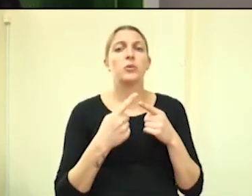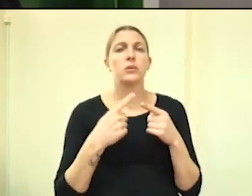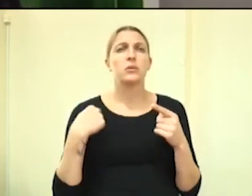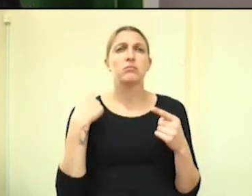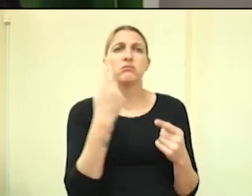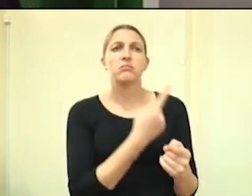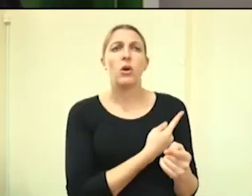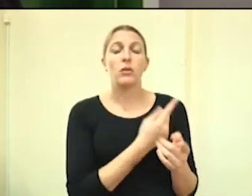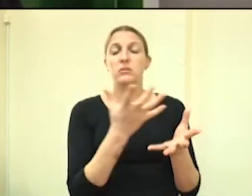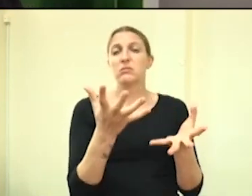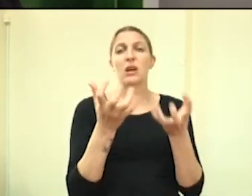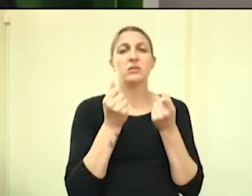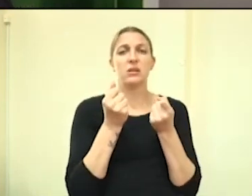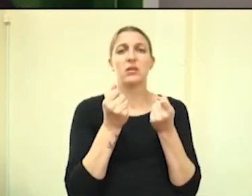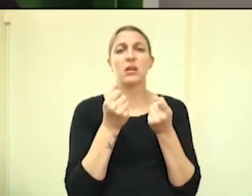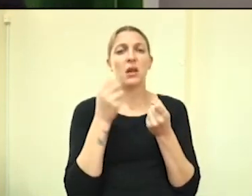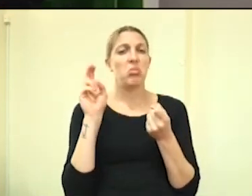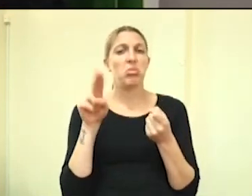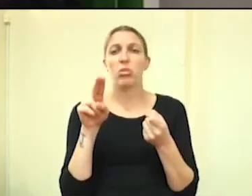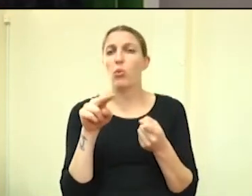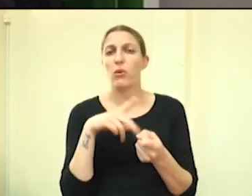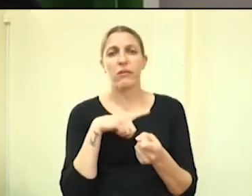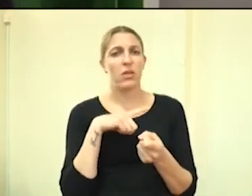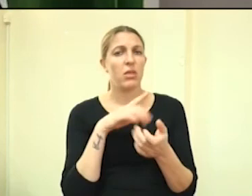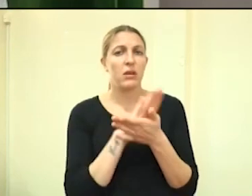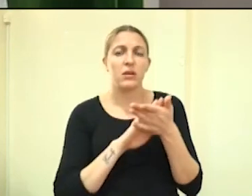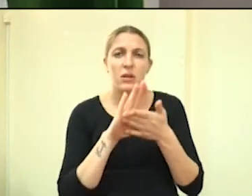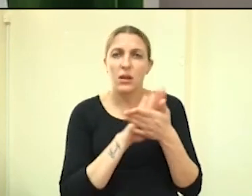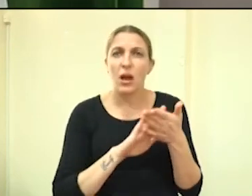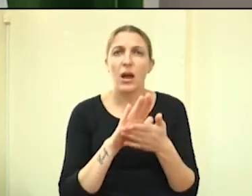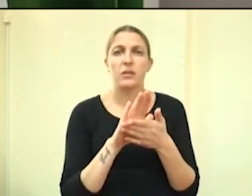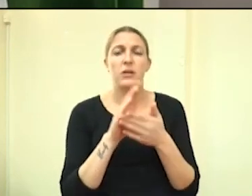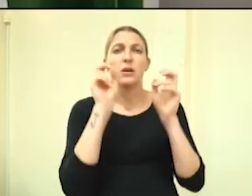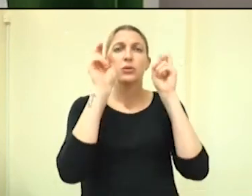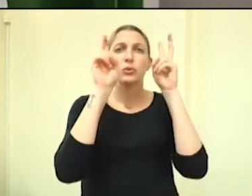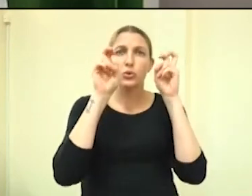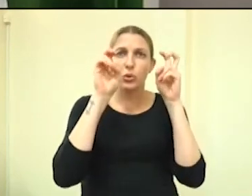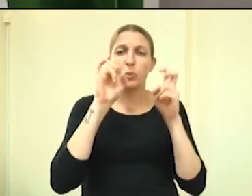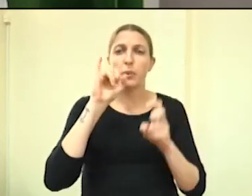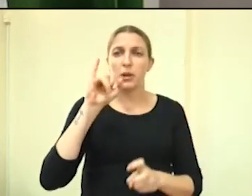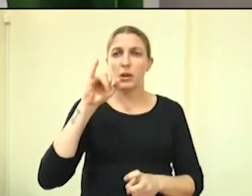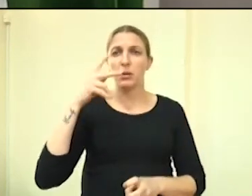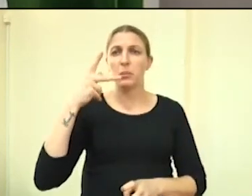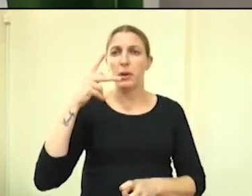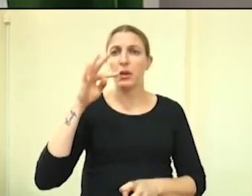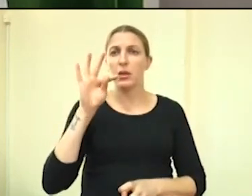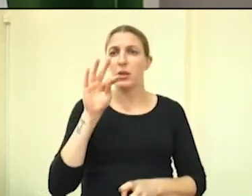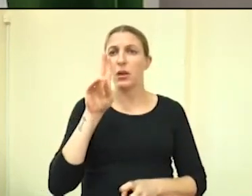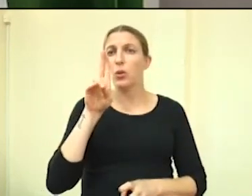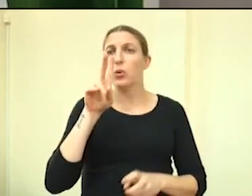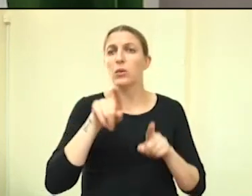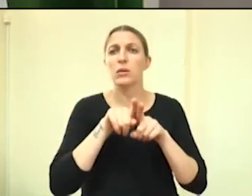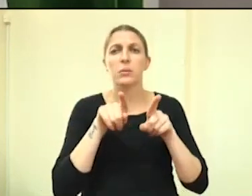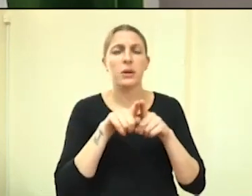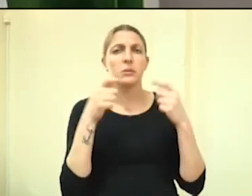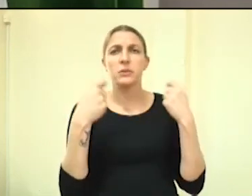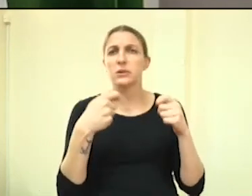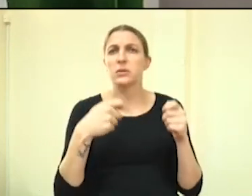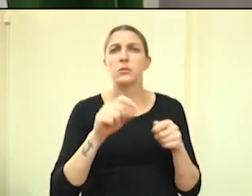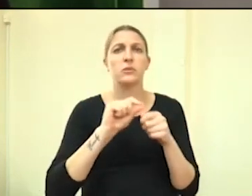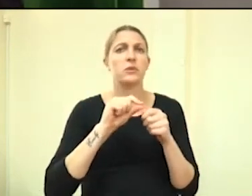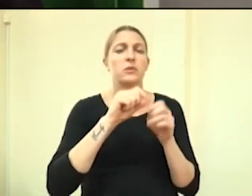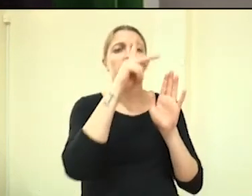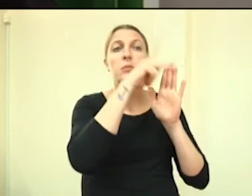gente sabe que foi assim a questão do IPTU, que a gente teve que fazer um projeto que não era também